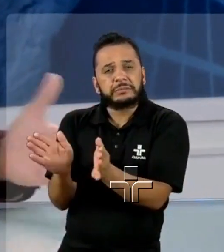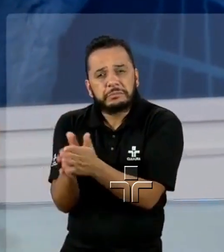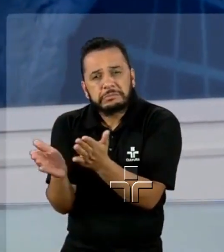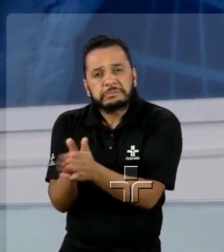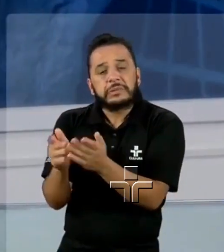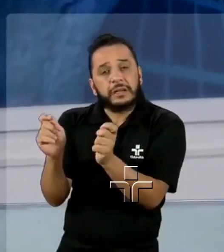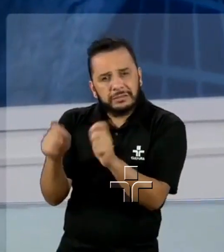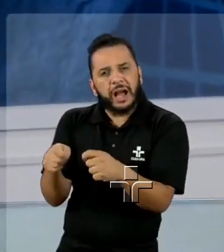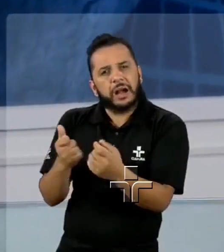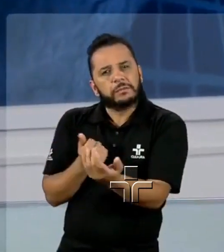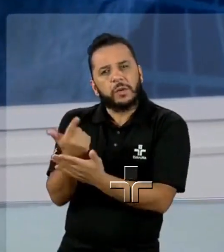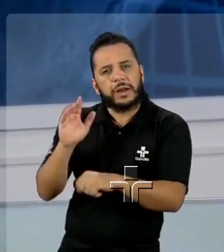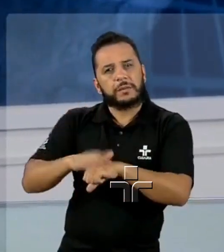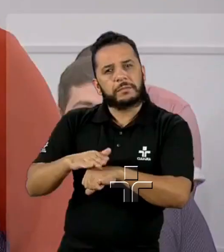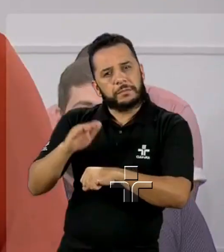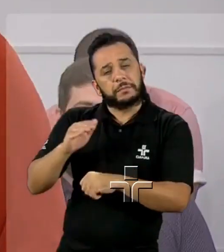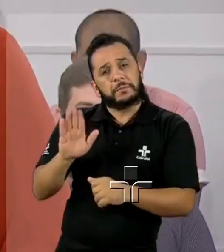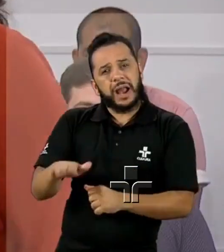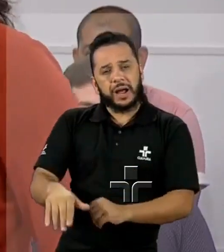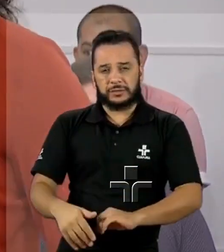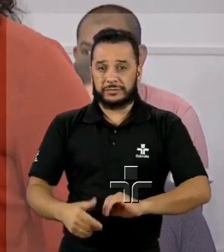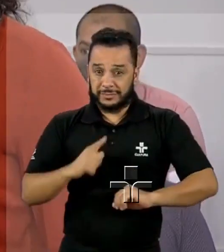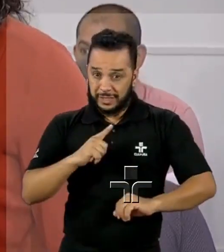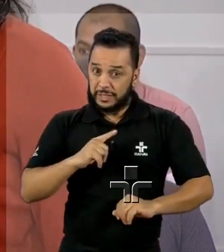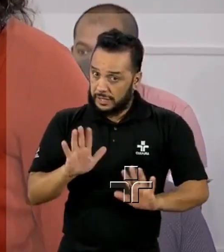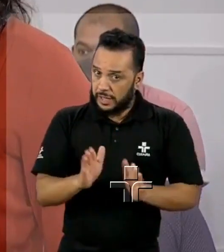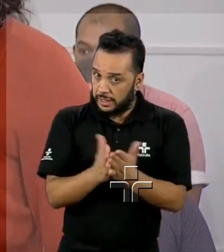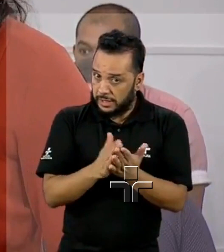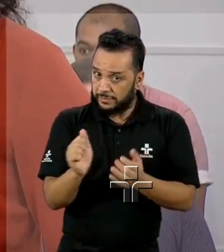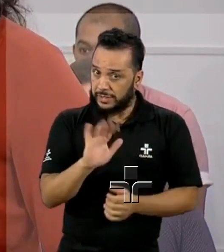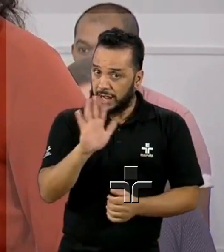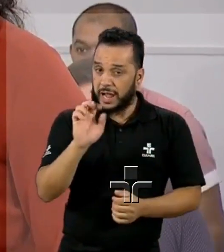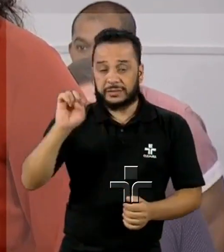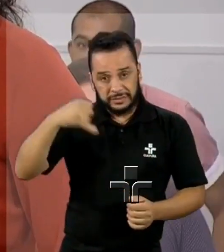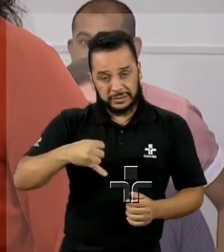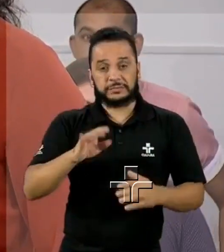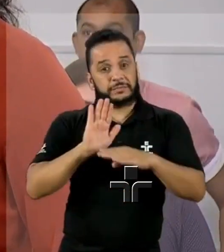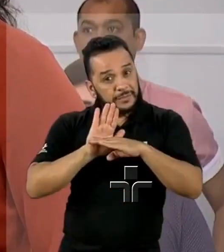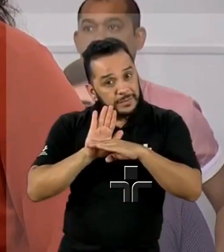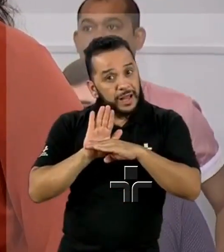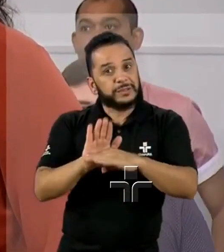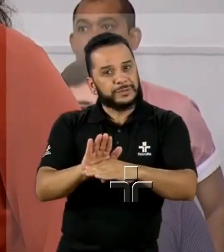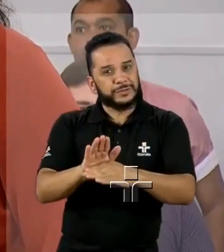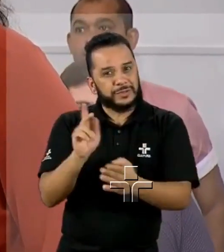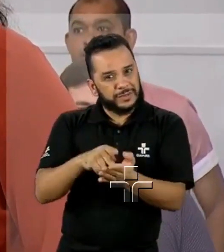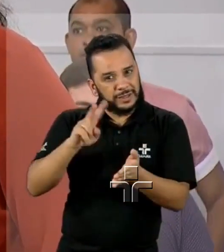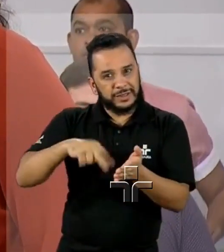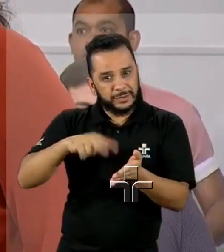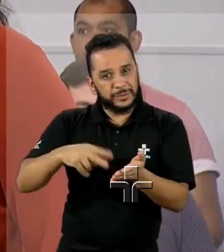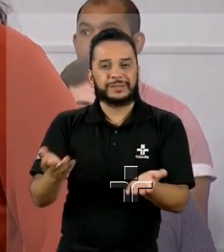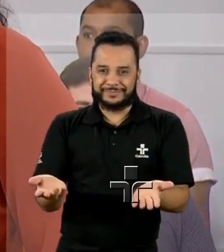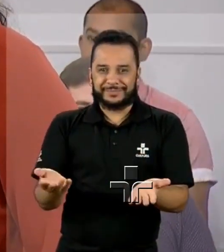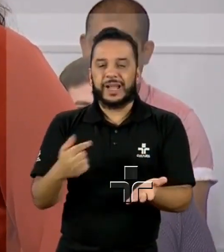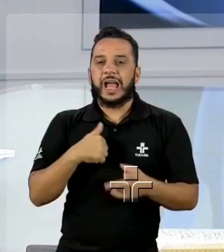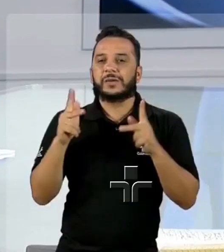aí torna mais acessível. Valentini, concordo o livro também. É caro, né? Sim. E contribui para pouca leitura. Que é justamente o que eu